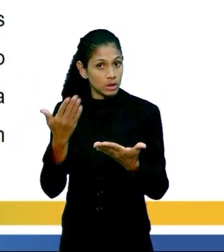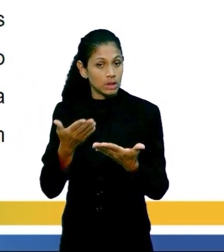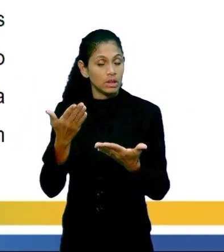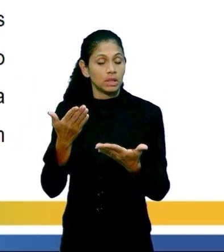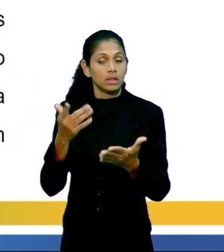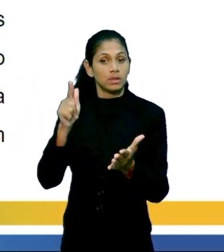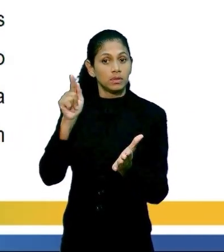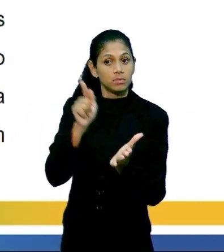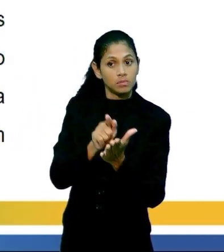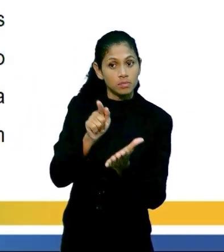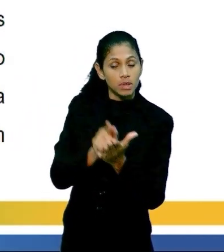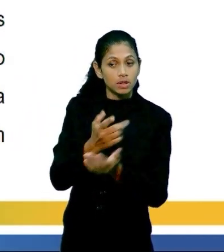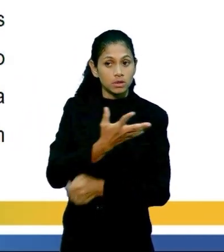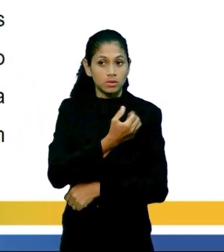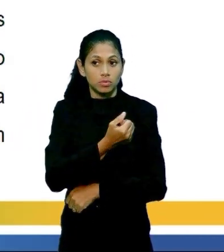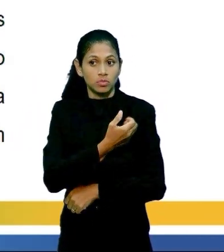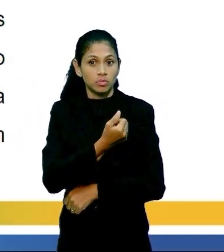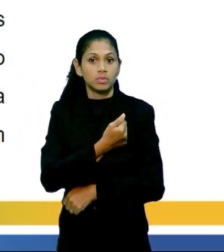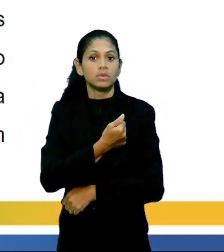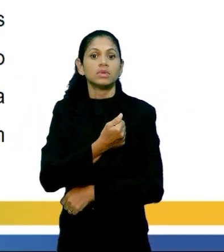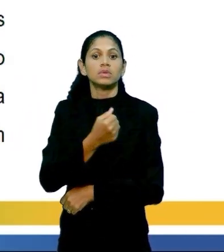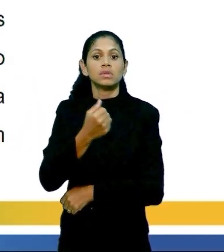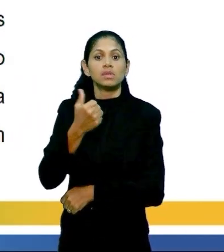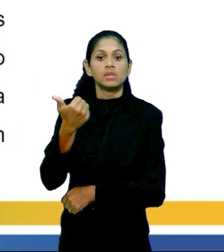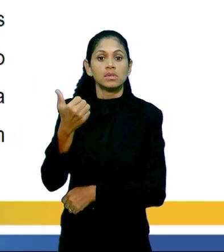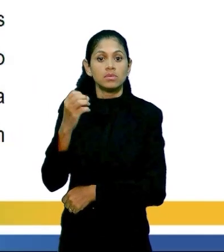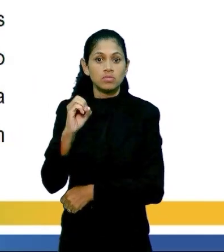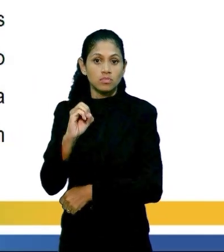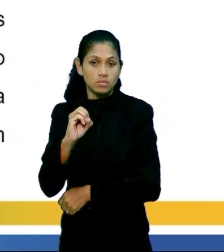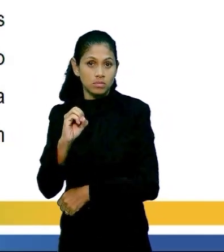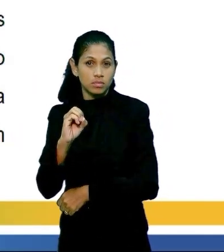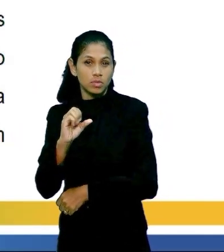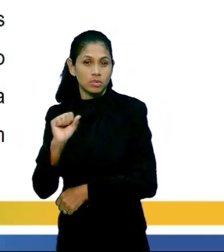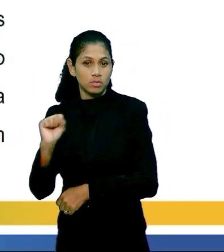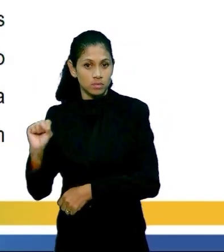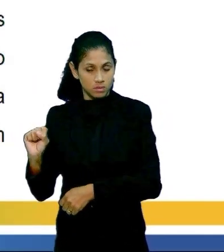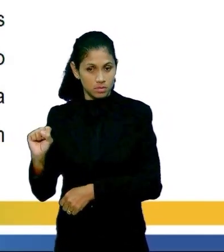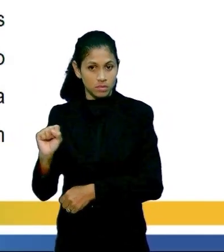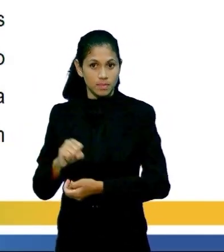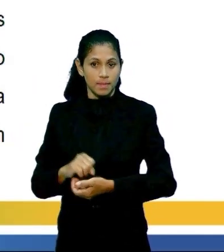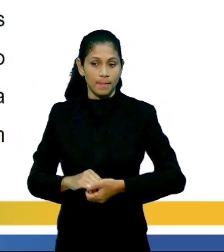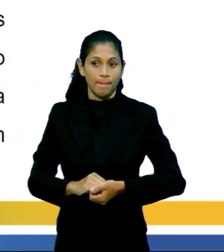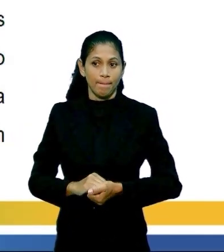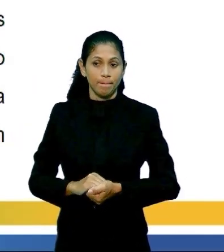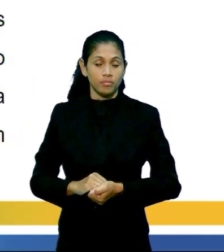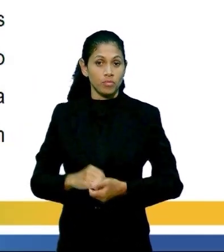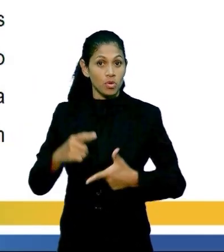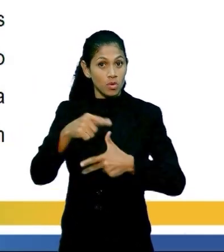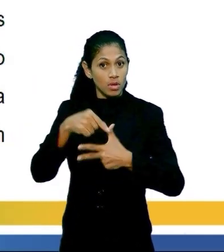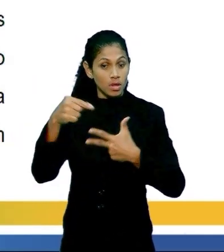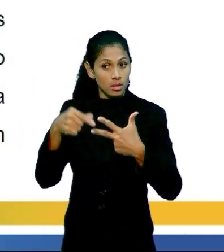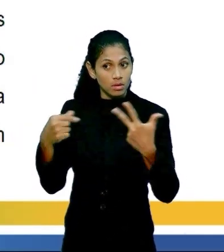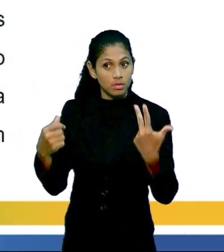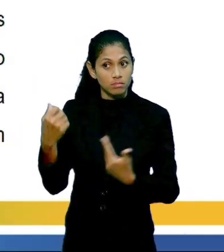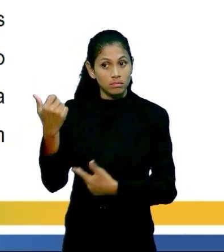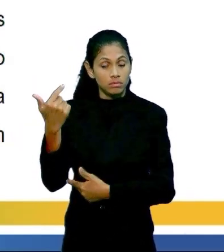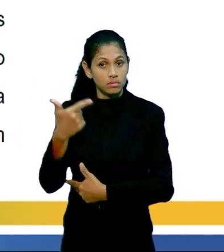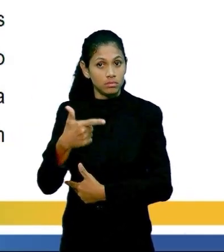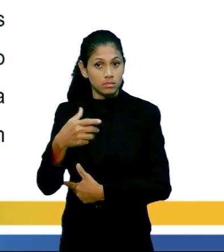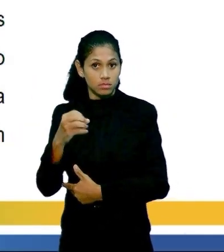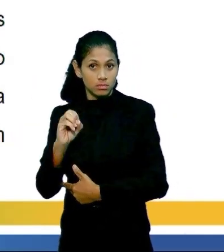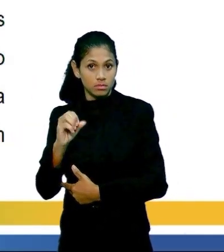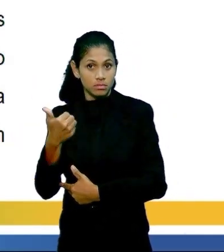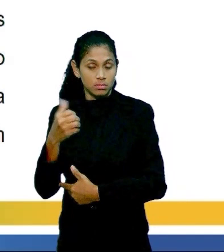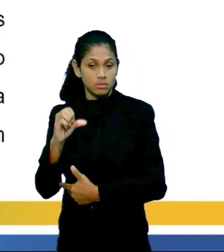108 da prova azul do segundo dia do Enem de 2019. Então é só você ver na internet